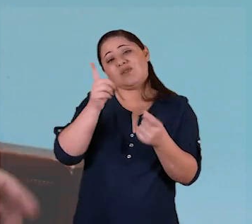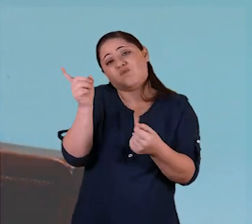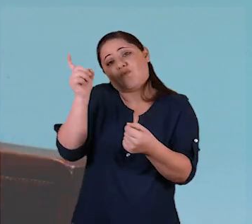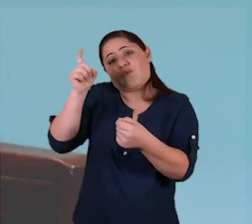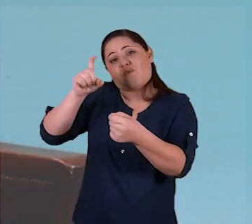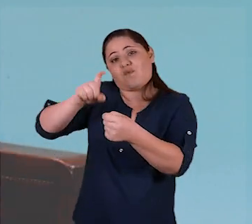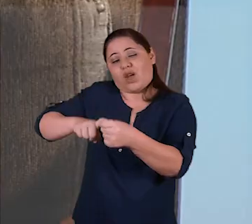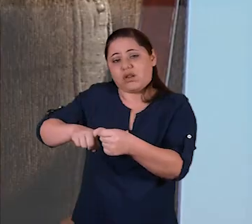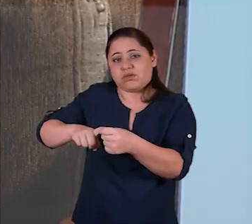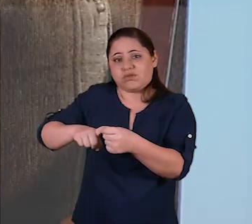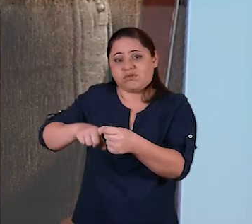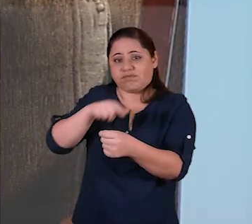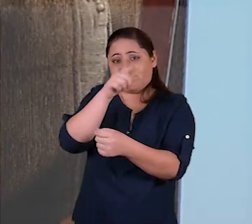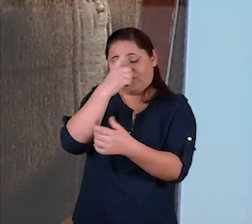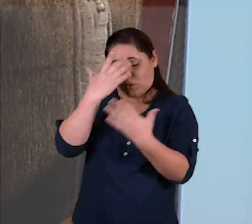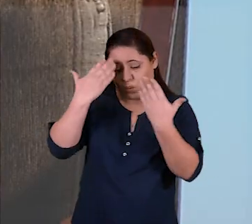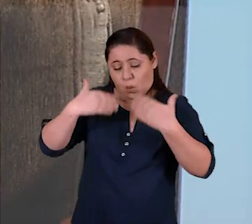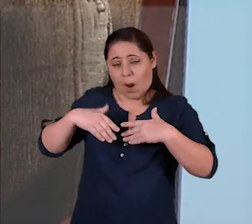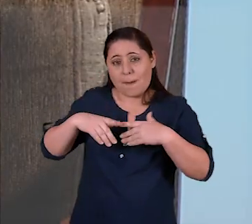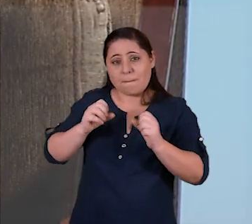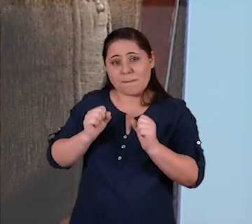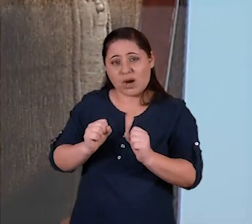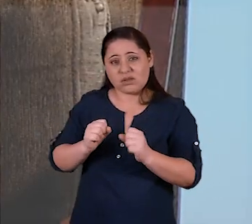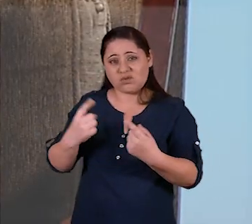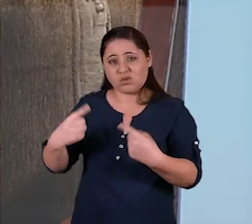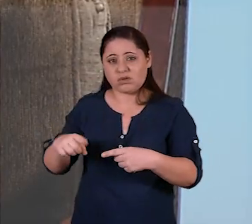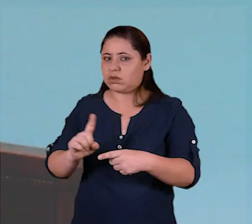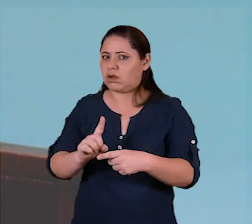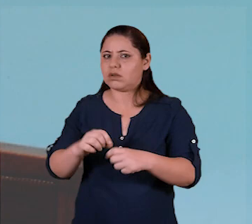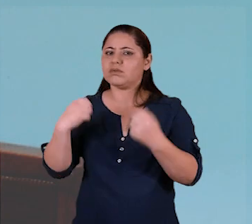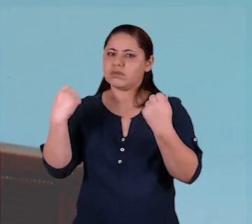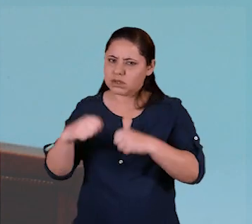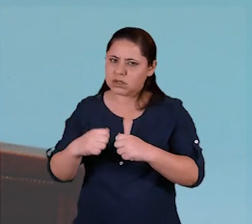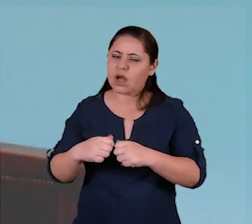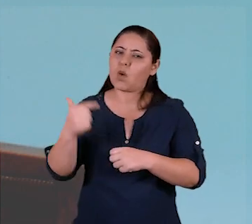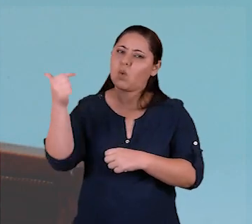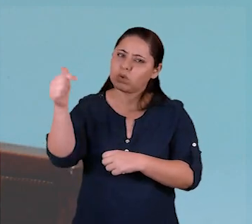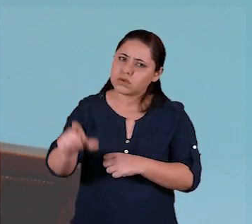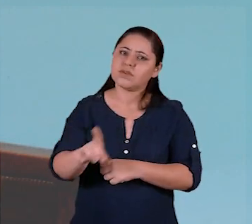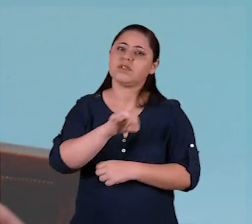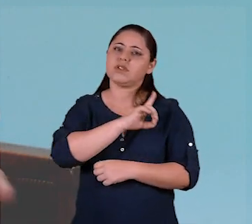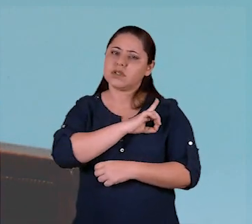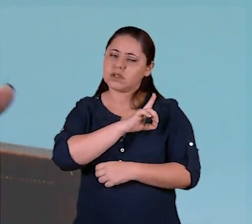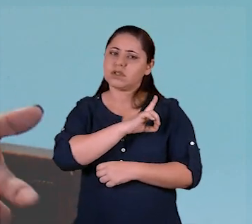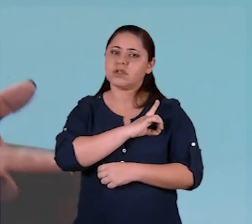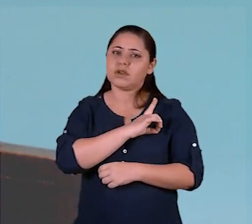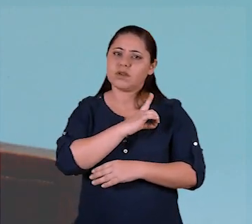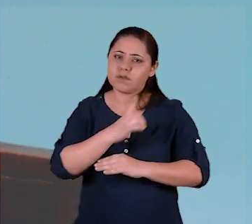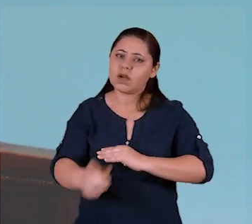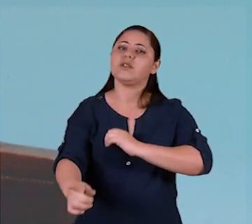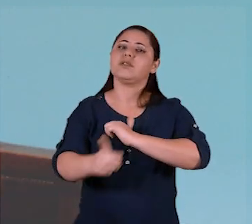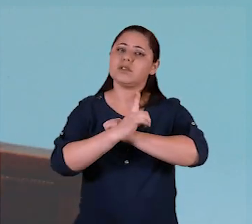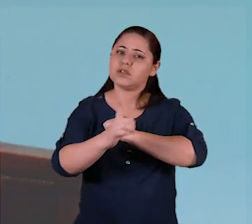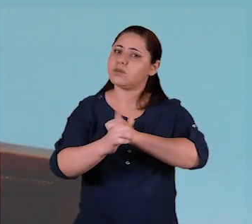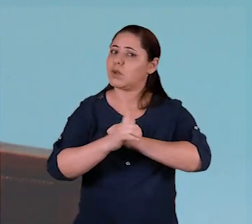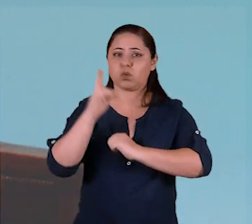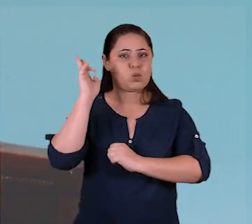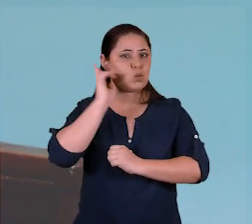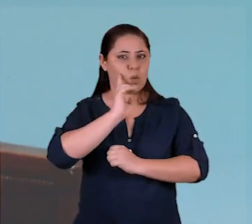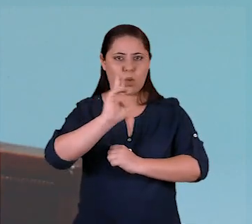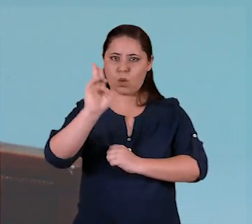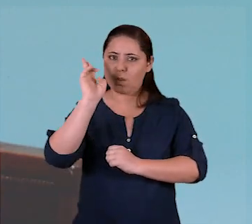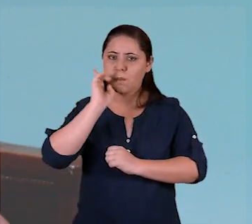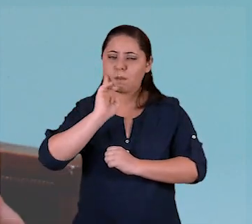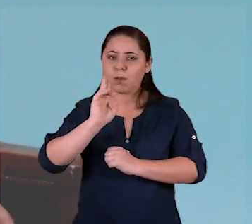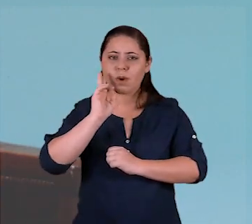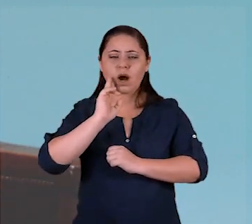que nós não podemos ir contra isso, porque se ela precisar de novo do serviço da Delegacia da Mulher, ela vai receber de novo